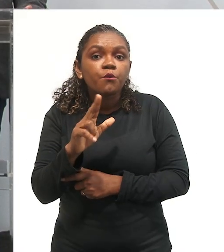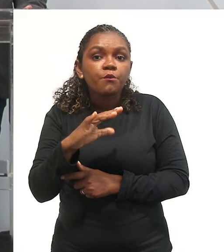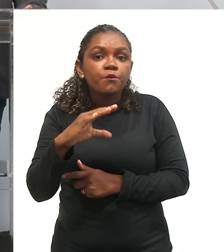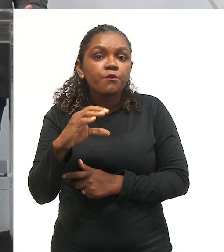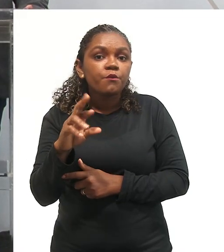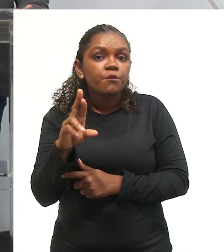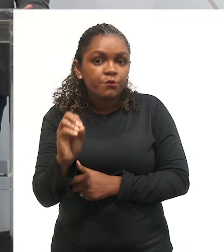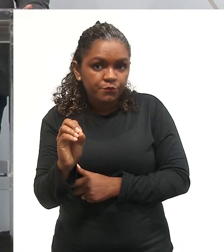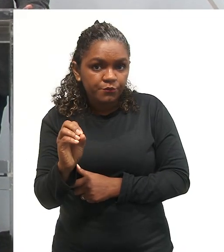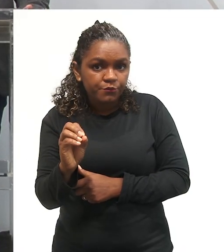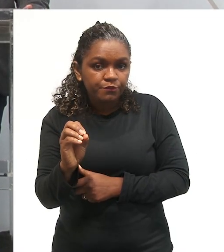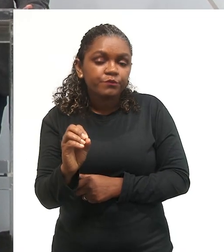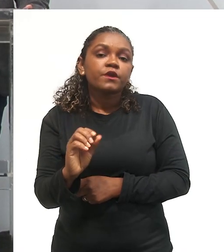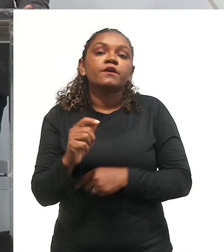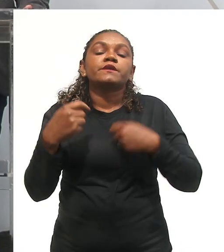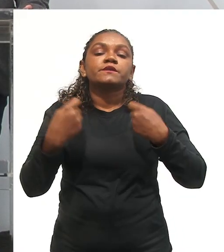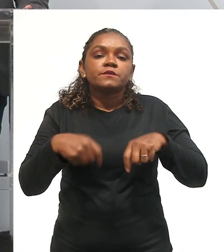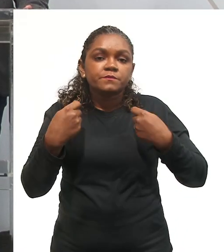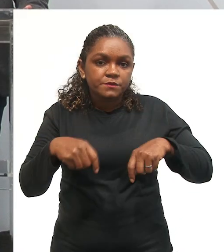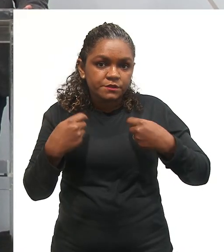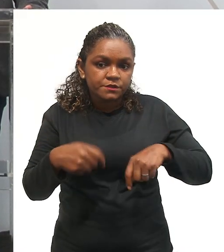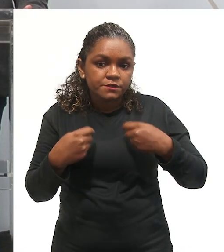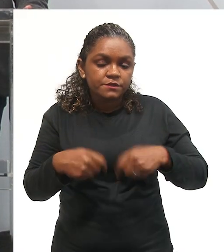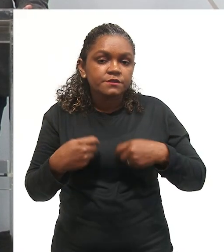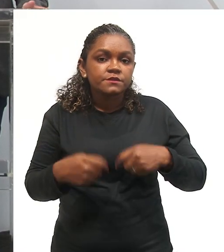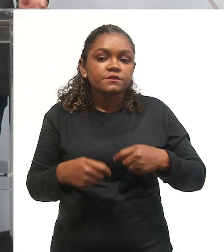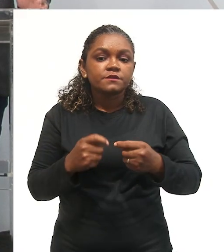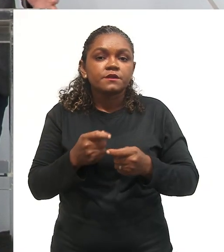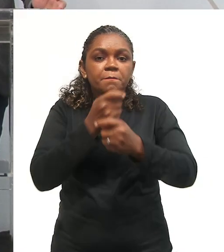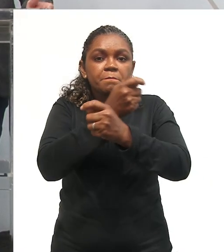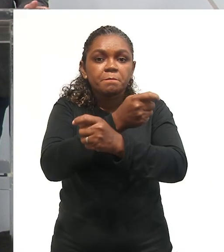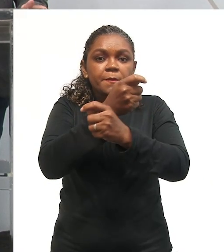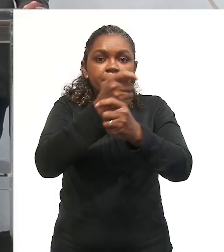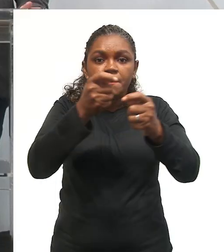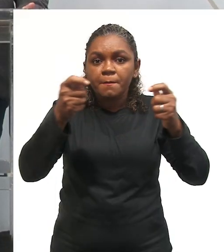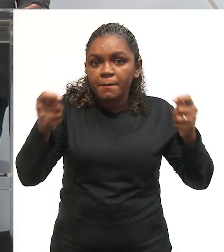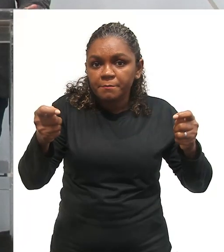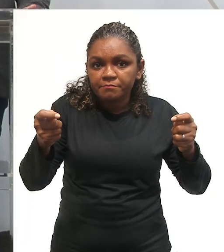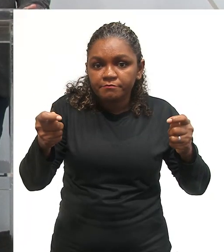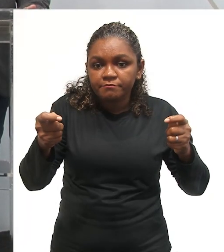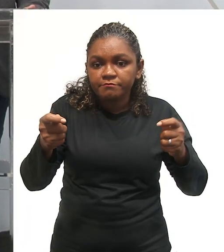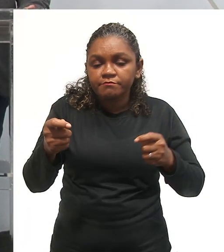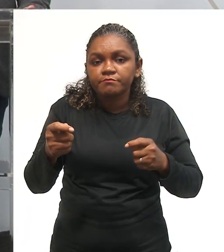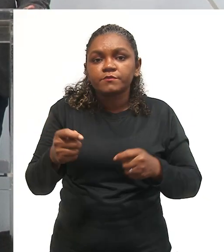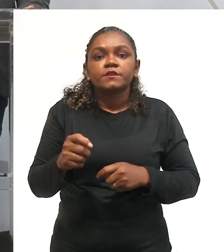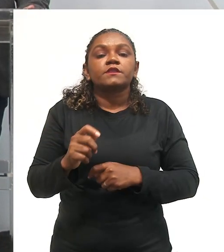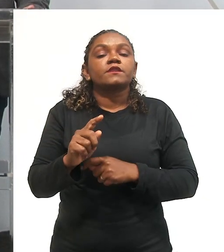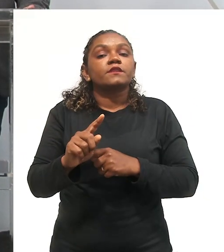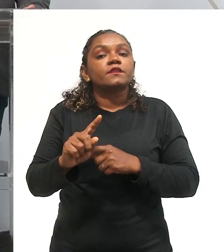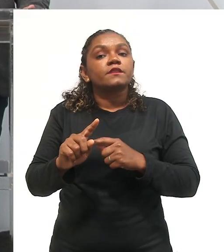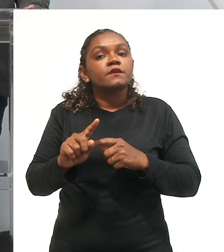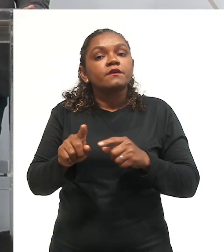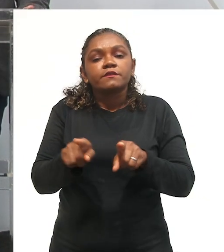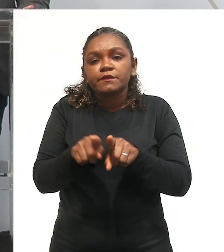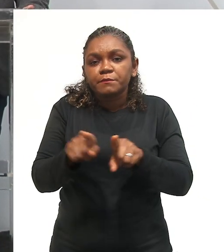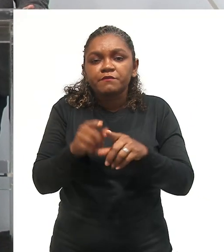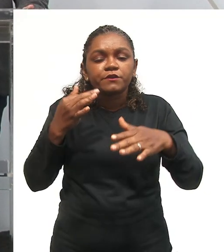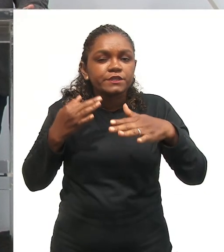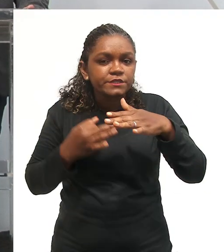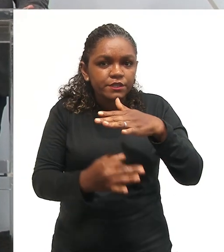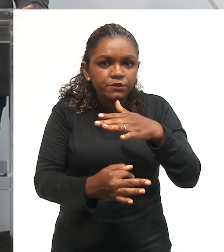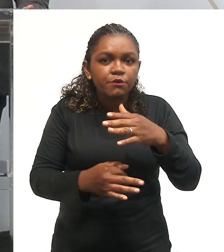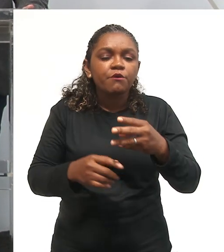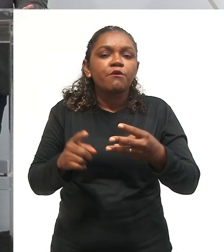atividade empresarial, ele precisa primeiro pagar as contas da empresa. Pagar as dívidas, pagar os